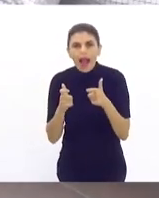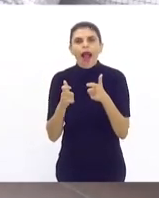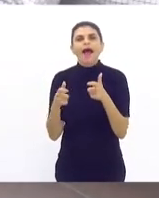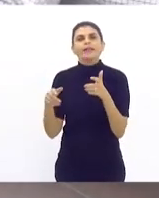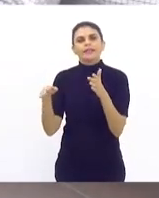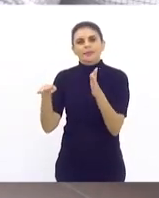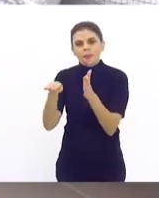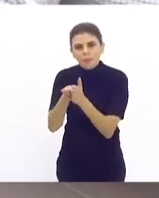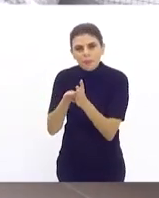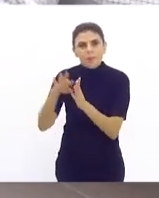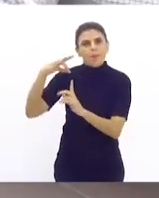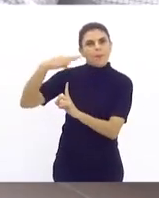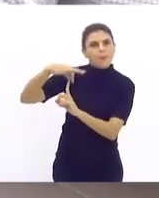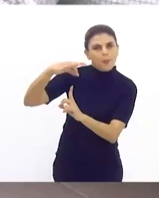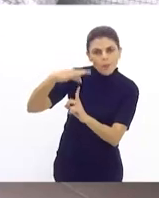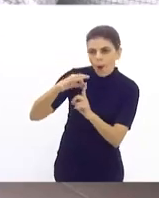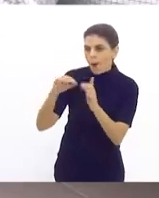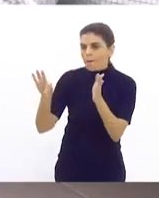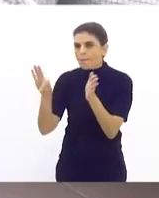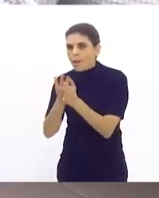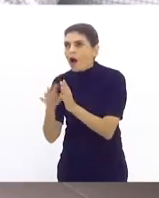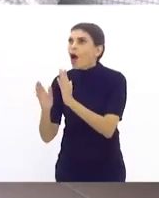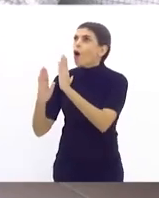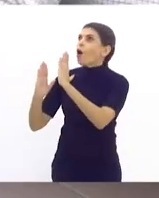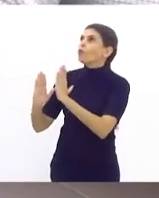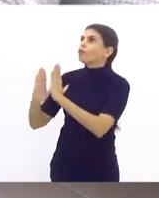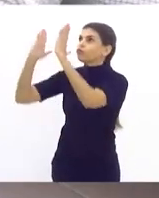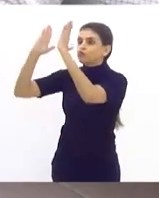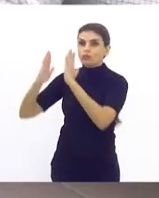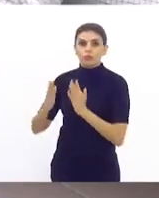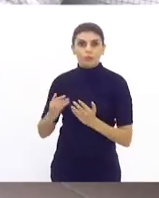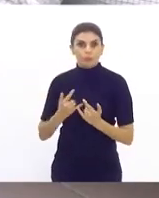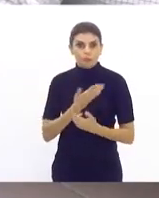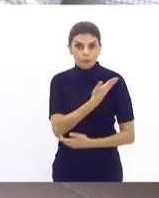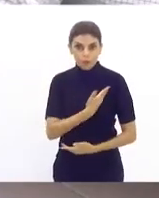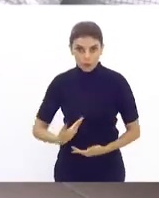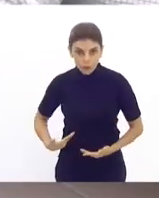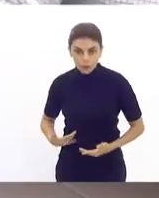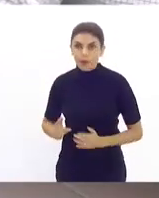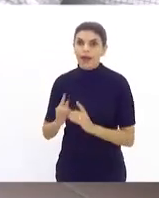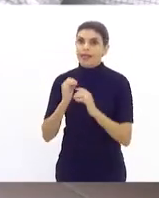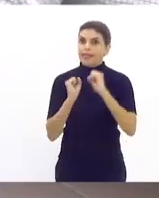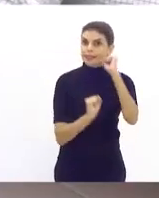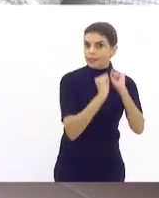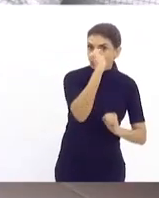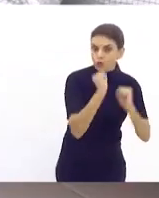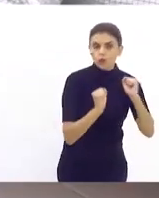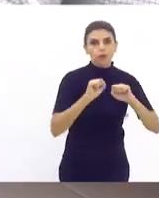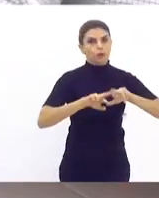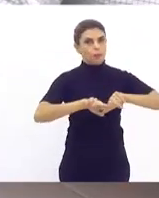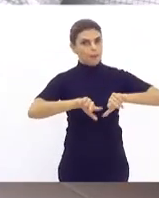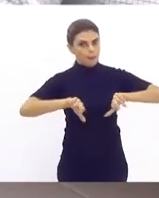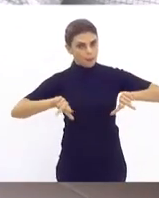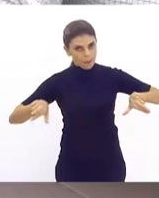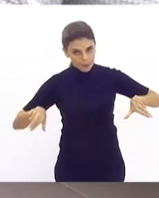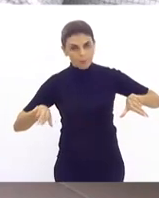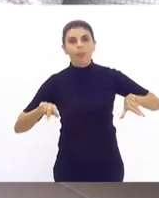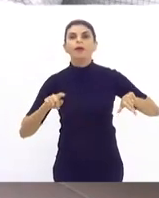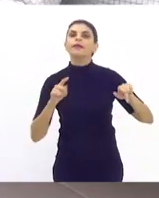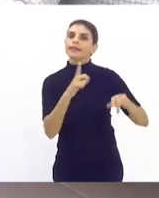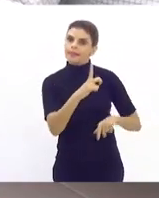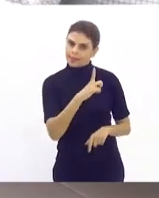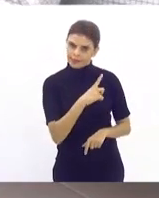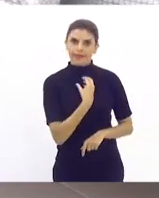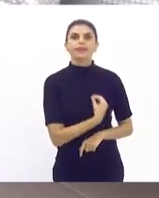de transferência, os edifícios públicos, as indústrias, etc., etc.,